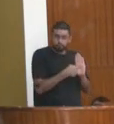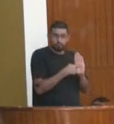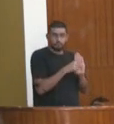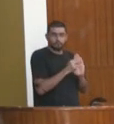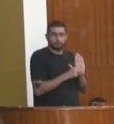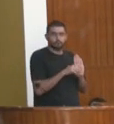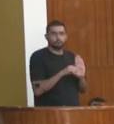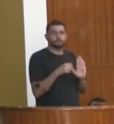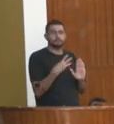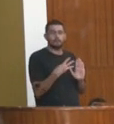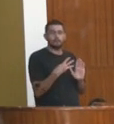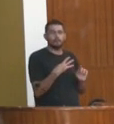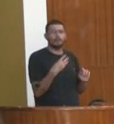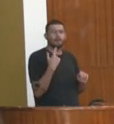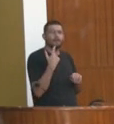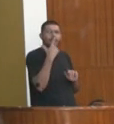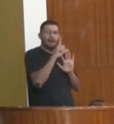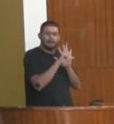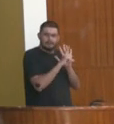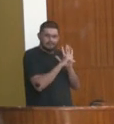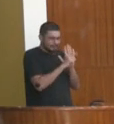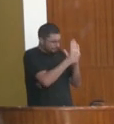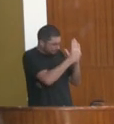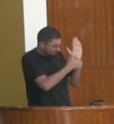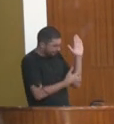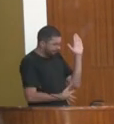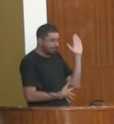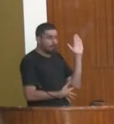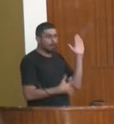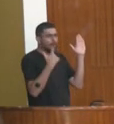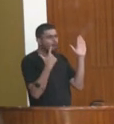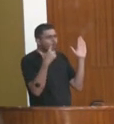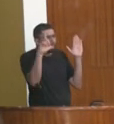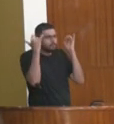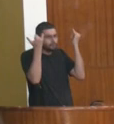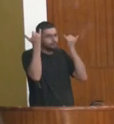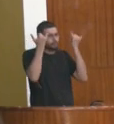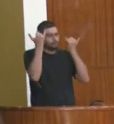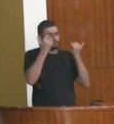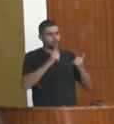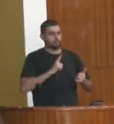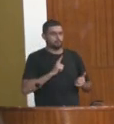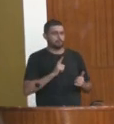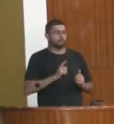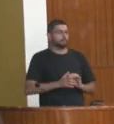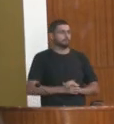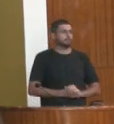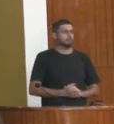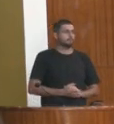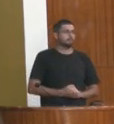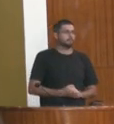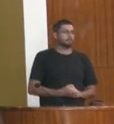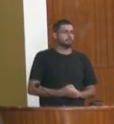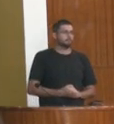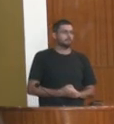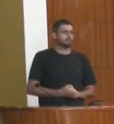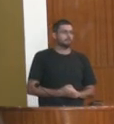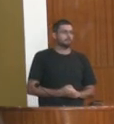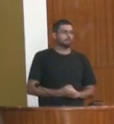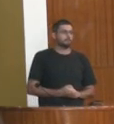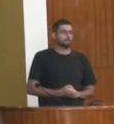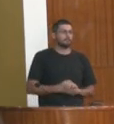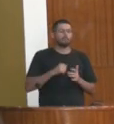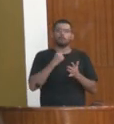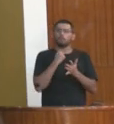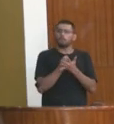O restante da lei versa sobre outra temática totalmente diversa da questão da pessoa com deficiência, que tem lá essa previsão realmente de